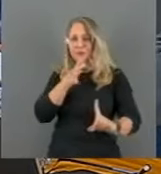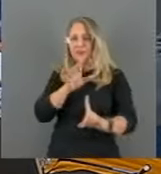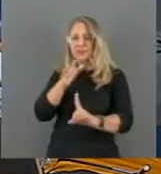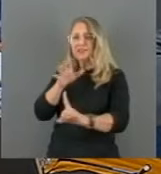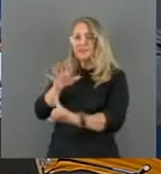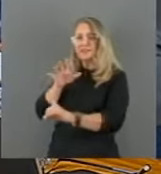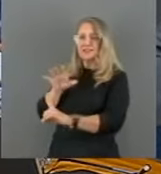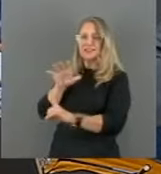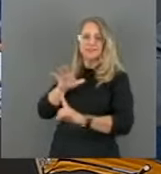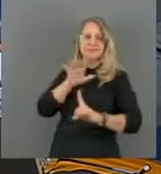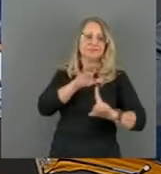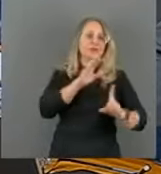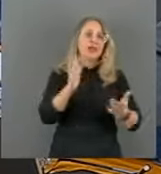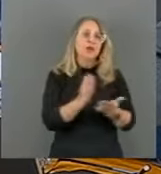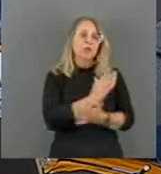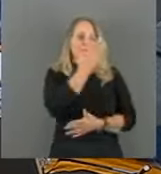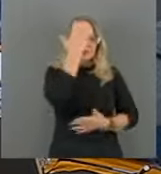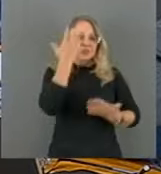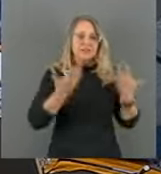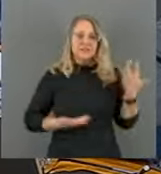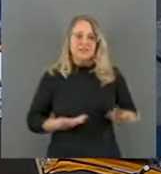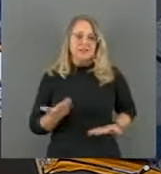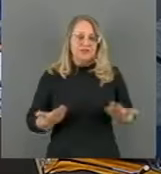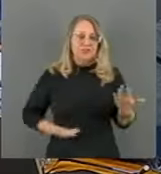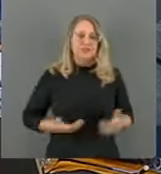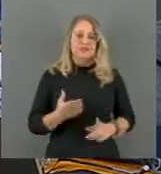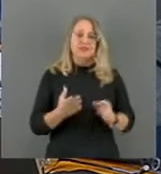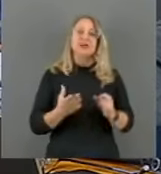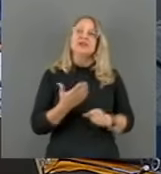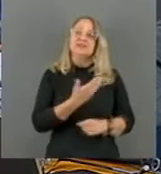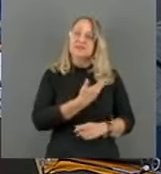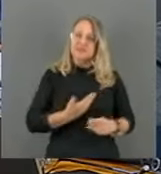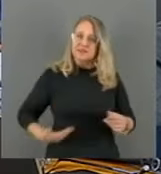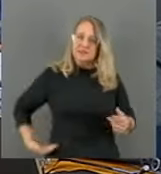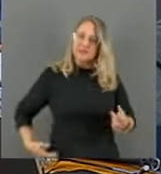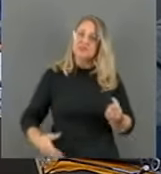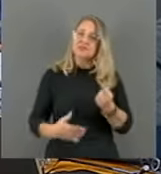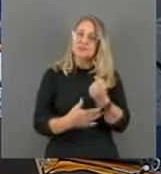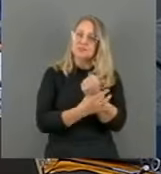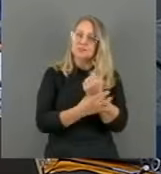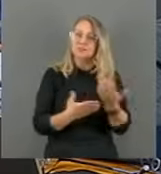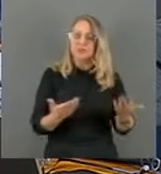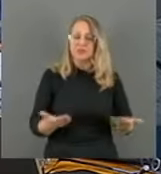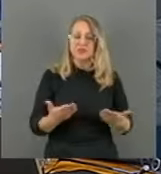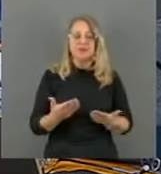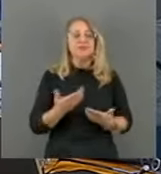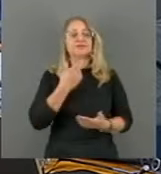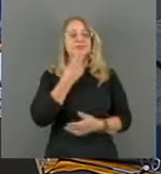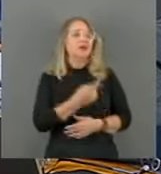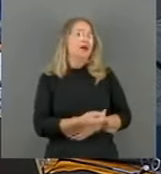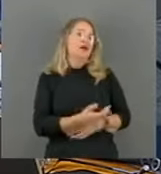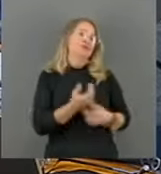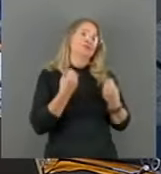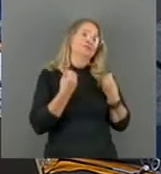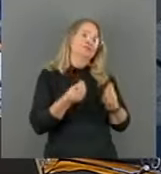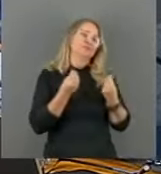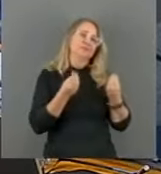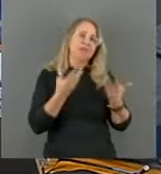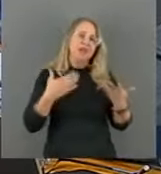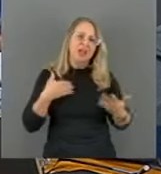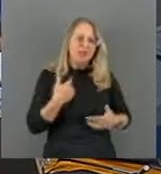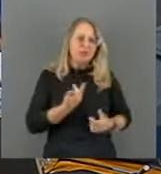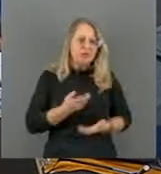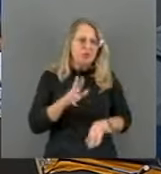grande parte dos servidores da da da Segurança Pública hoje em dia de que não vale a pena não vale a pena colocar minha vida